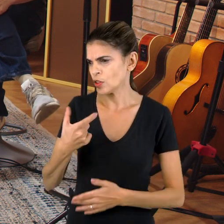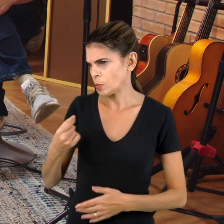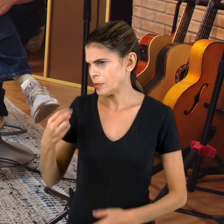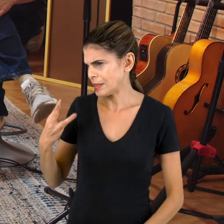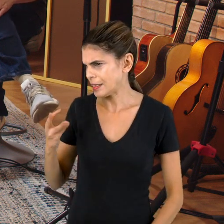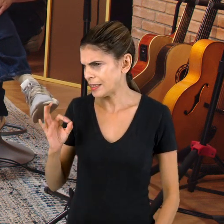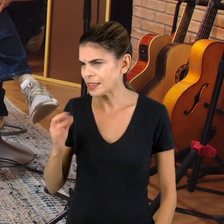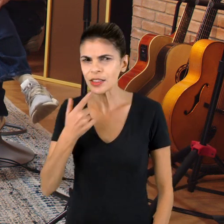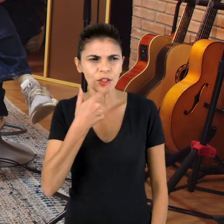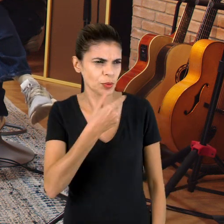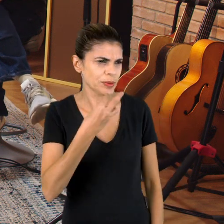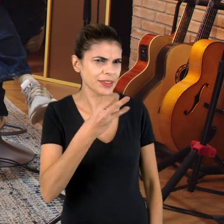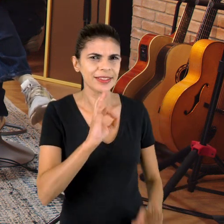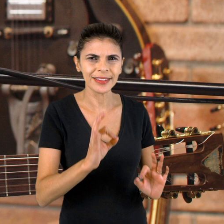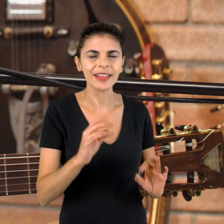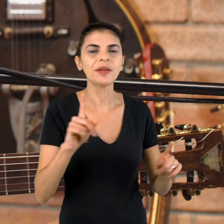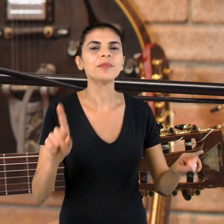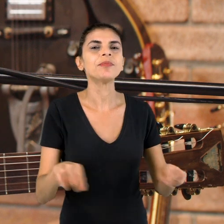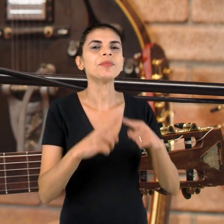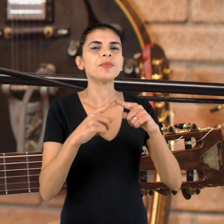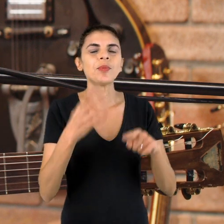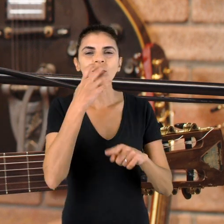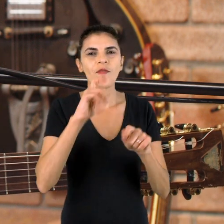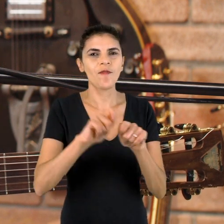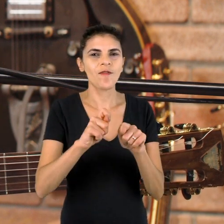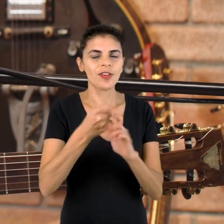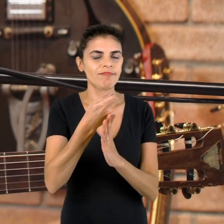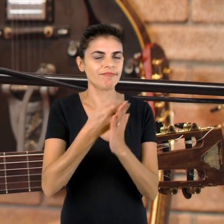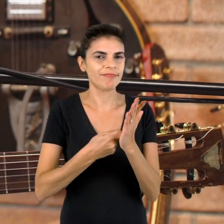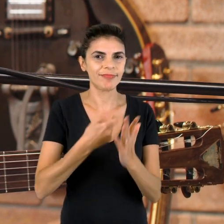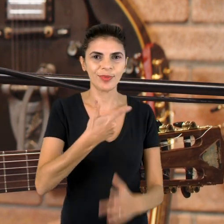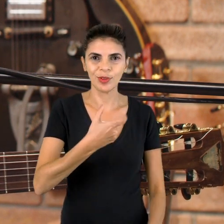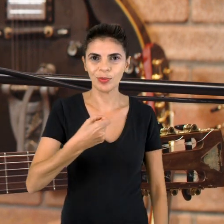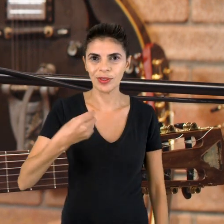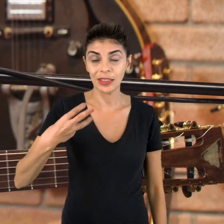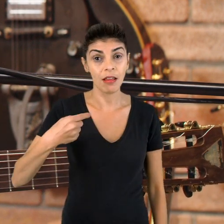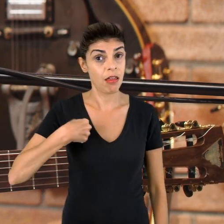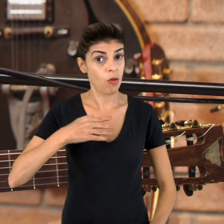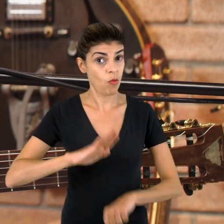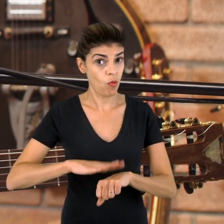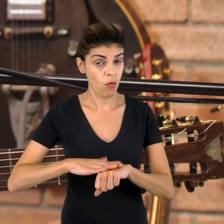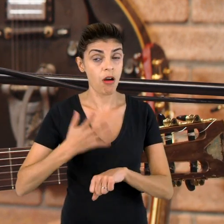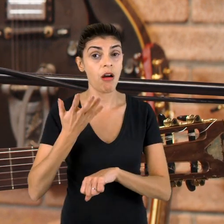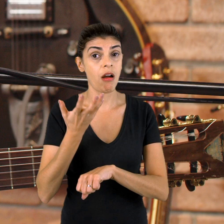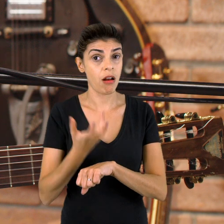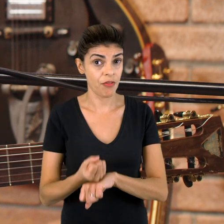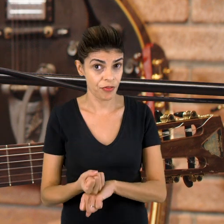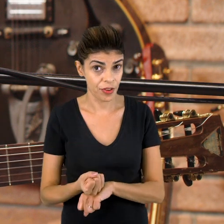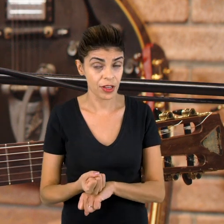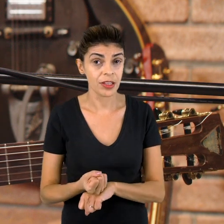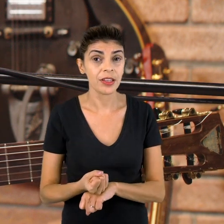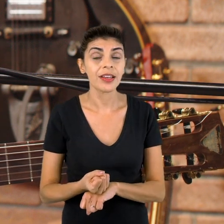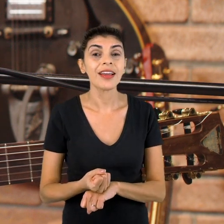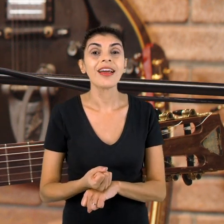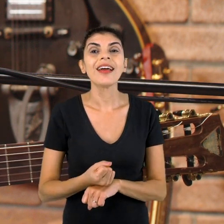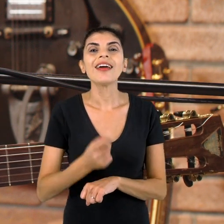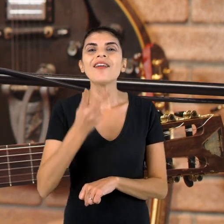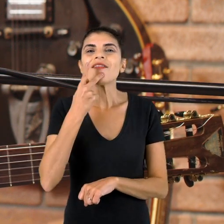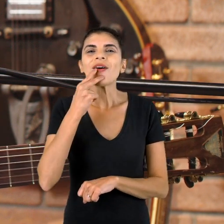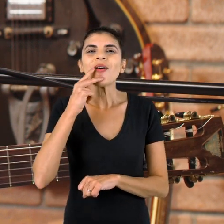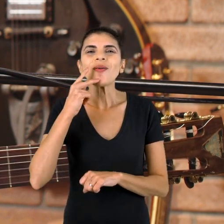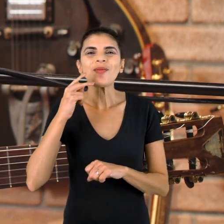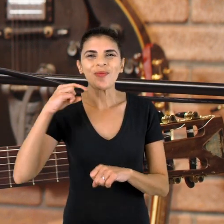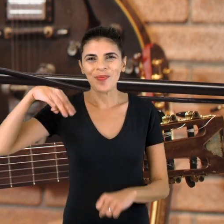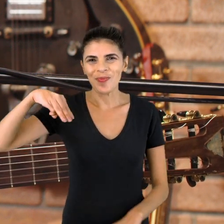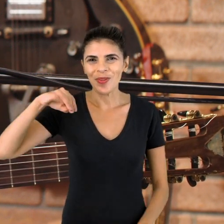2003, né? 2003. Essa música foi feita em 2003. Eu gravei. Aquele cara que a gente falou um pouco